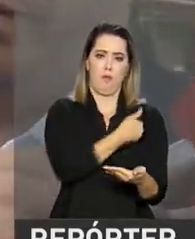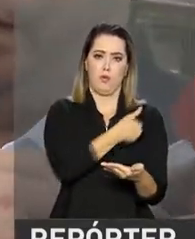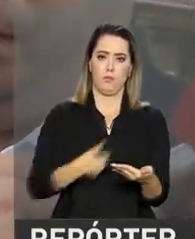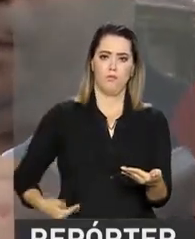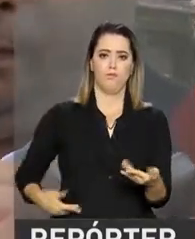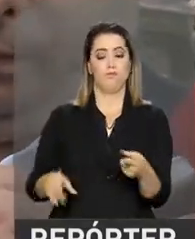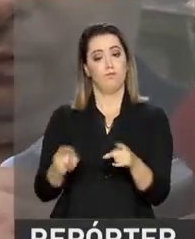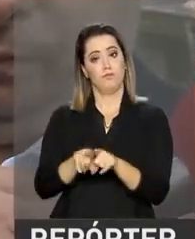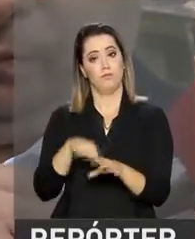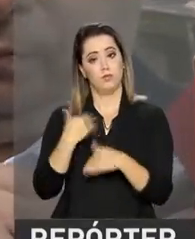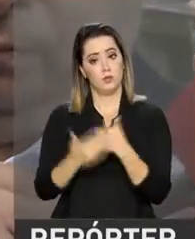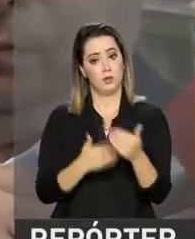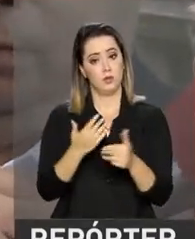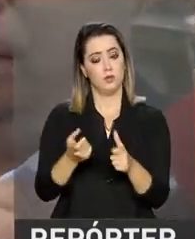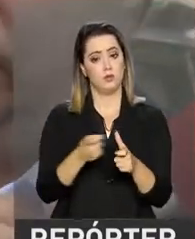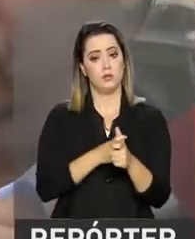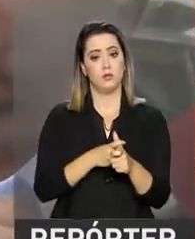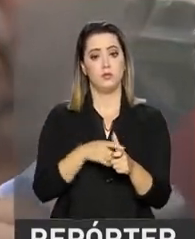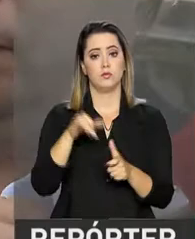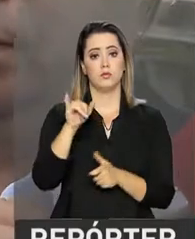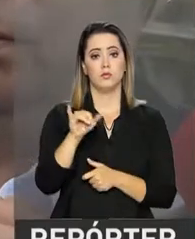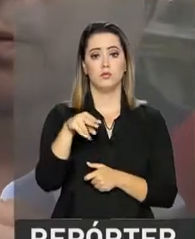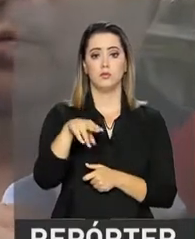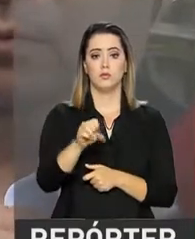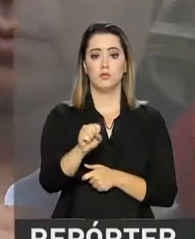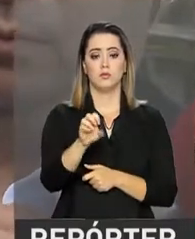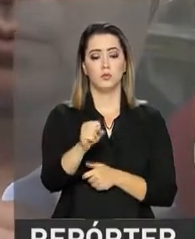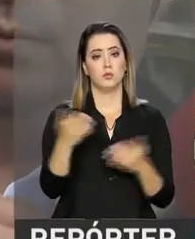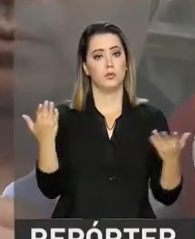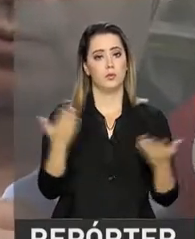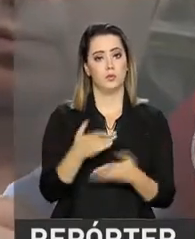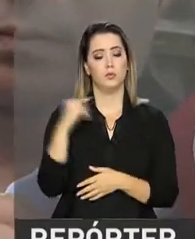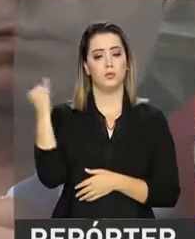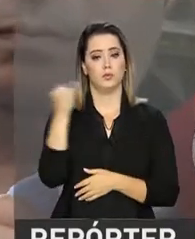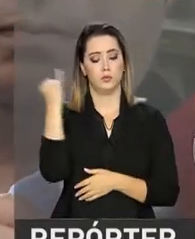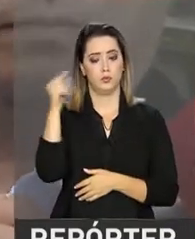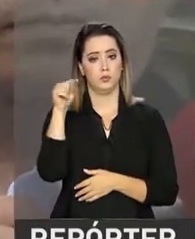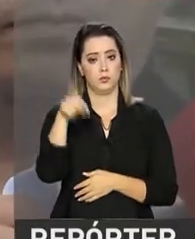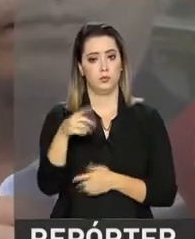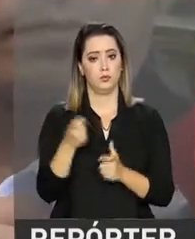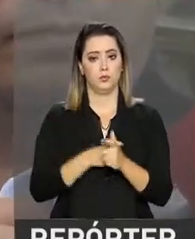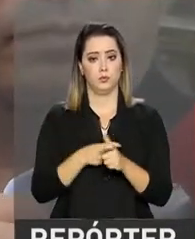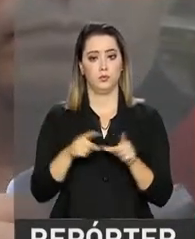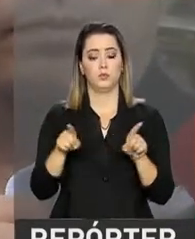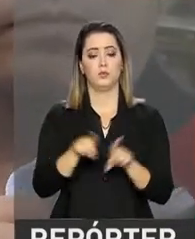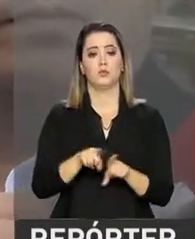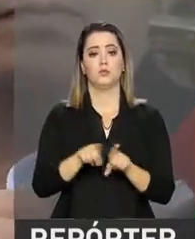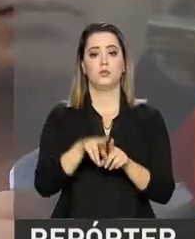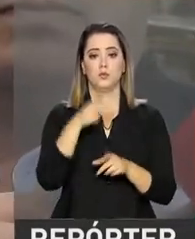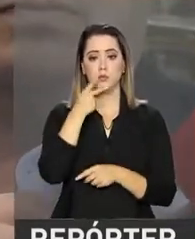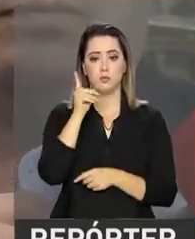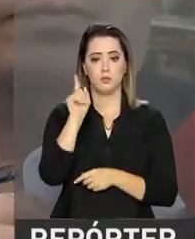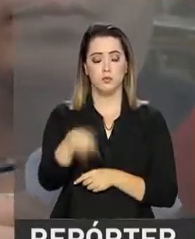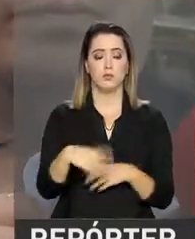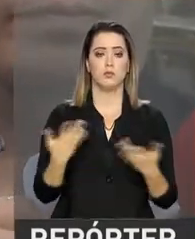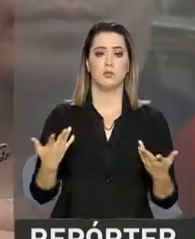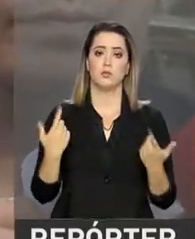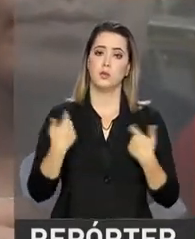providência é o fator mais relevante hoje do quadro espelho além de enfatizar a